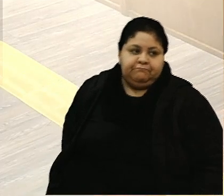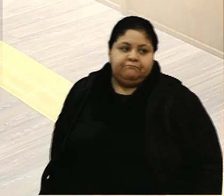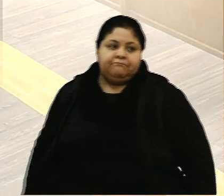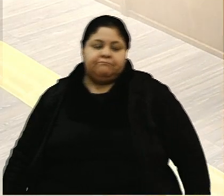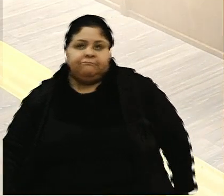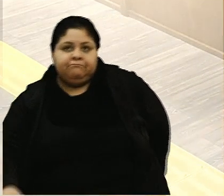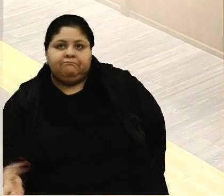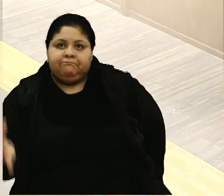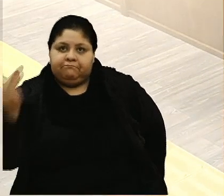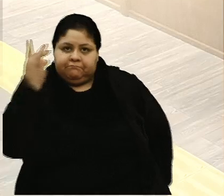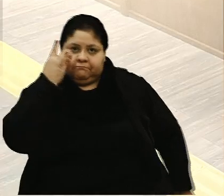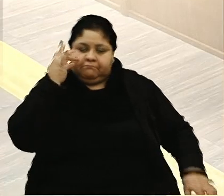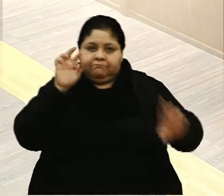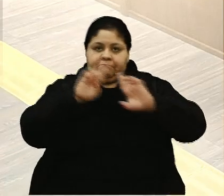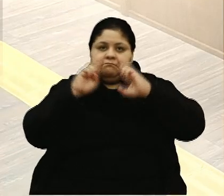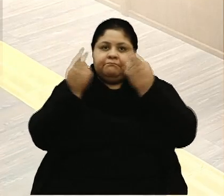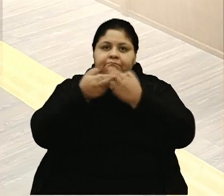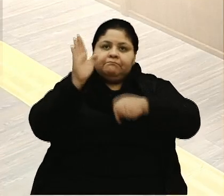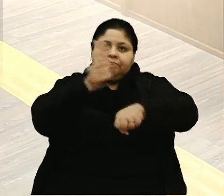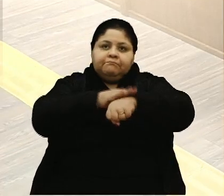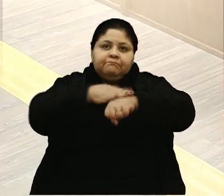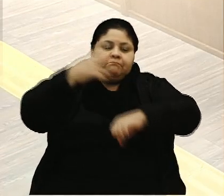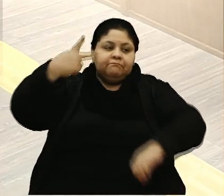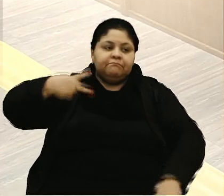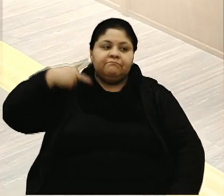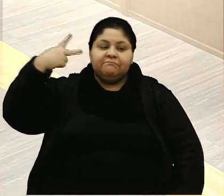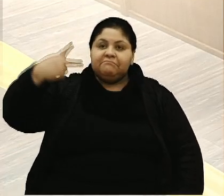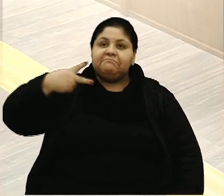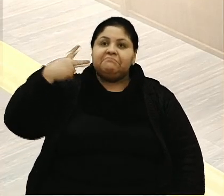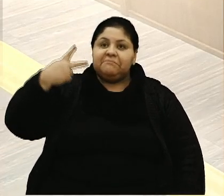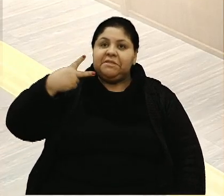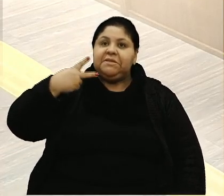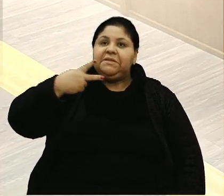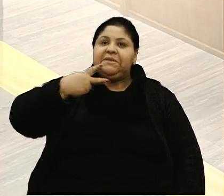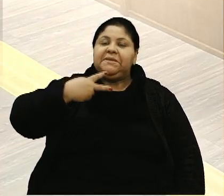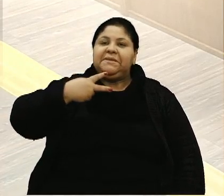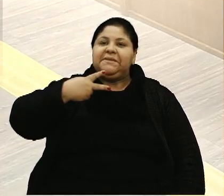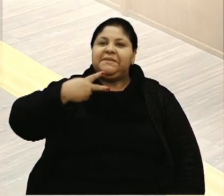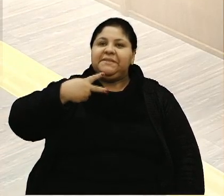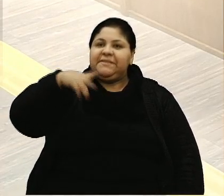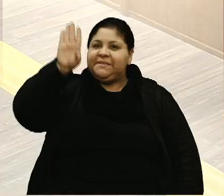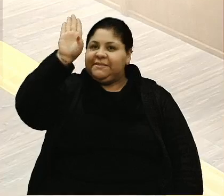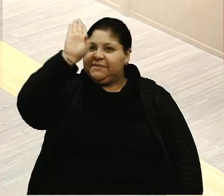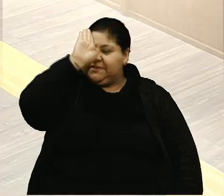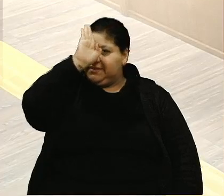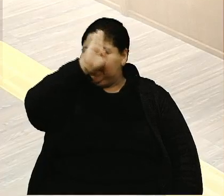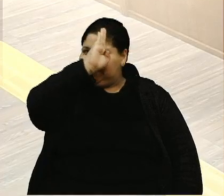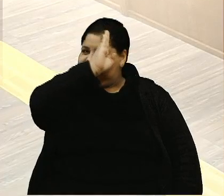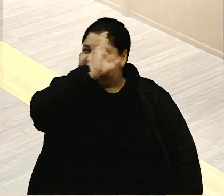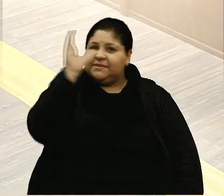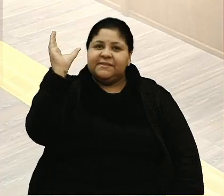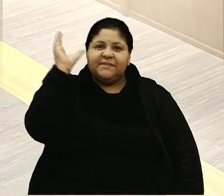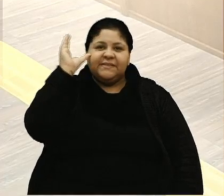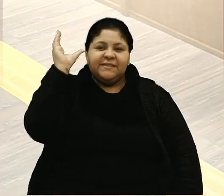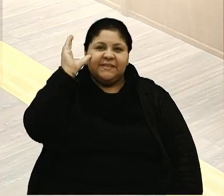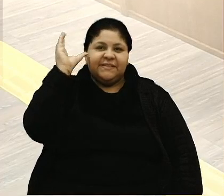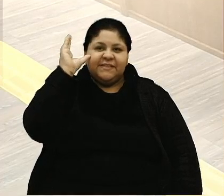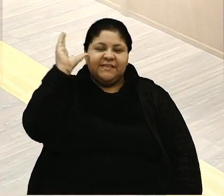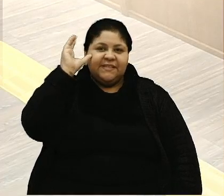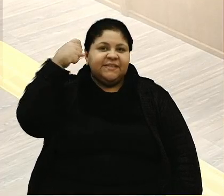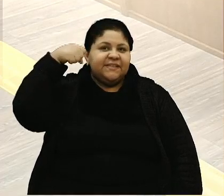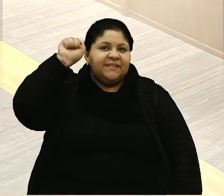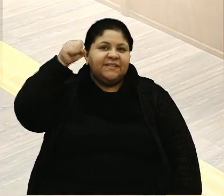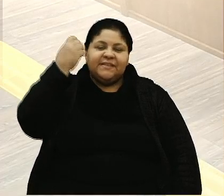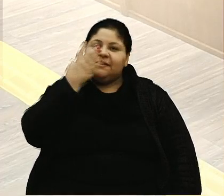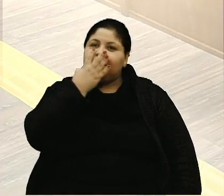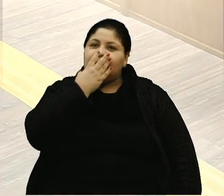na sessão neste momento vereadores Marisol Santos, Adriano Bressan, Bortola, Cadori, Camilles, Clóvis